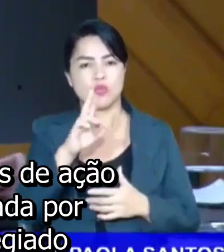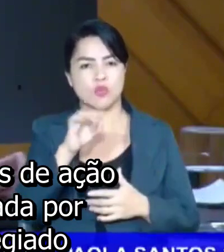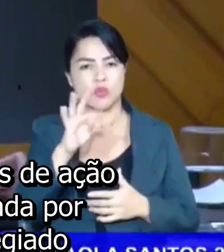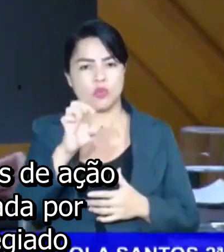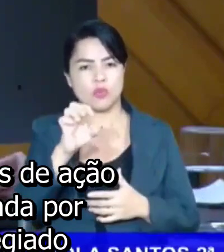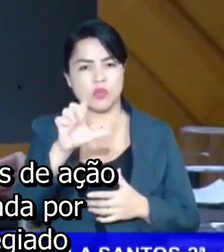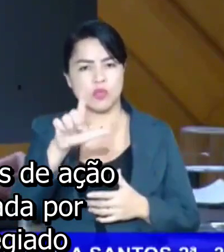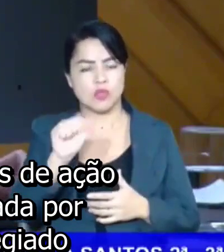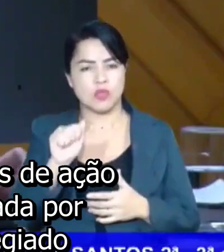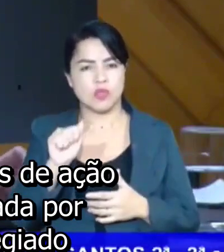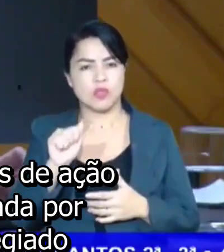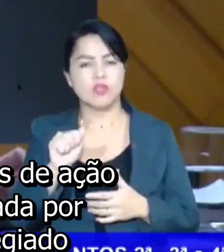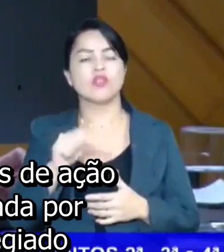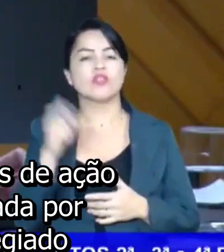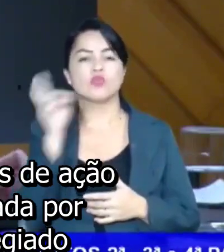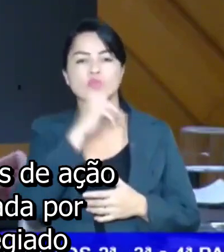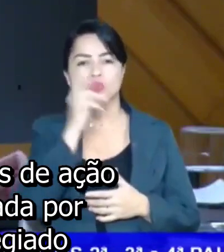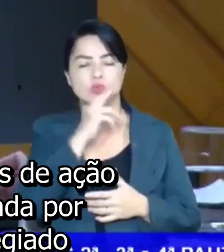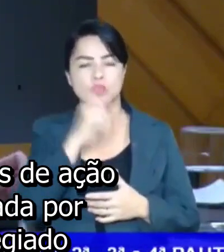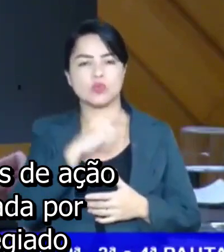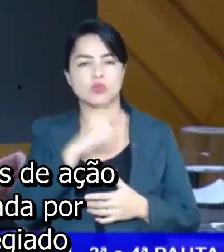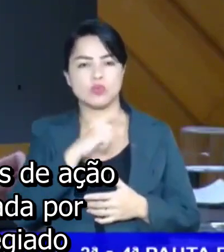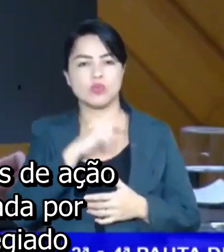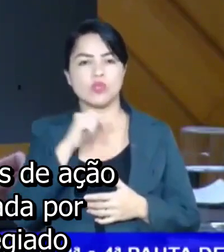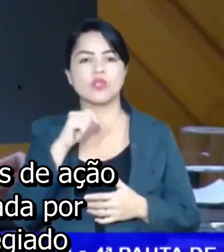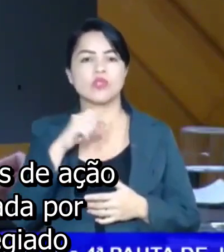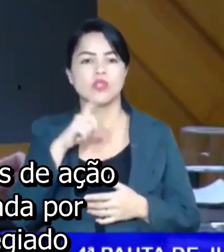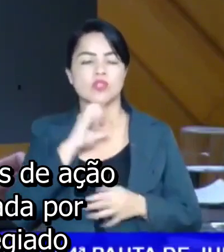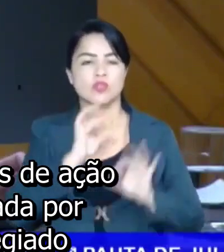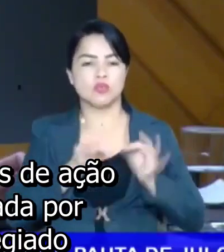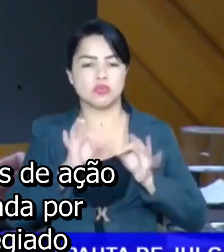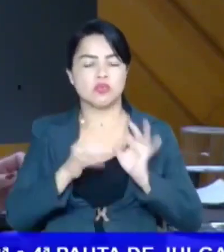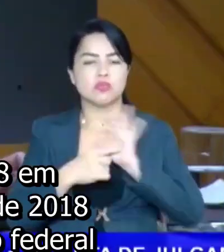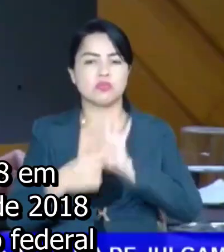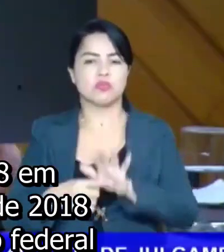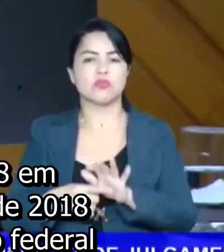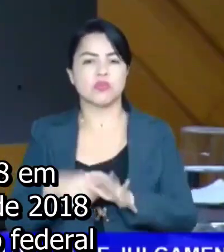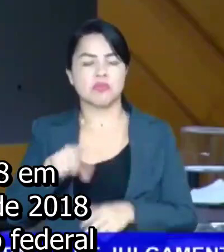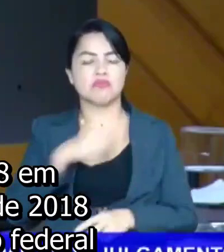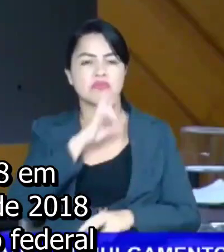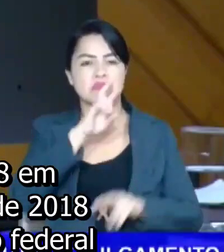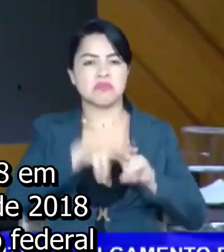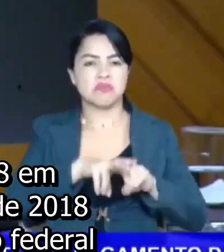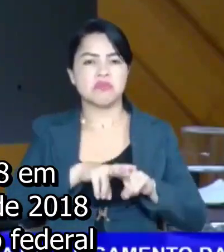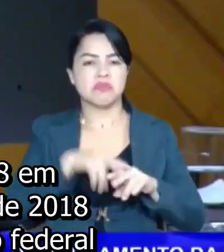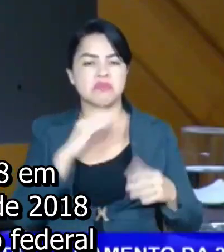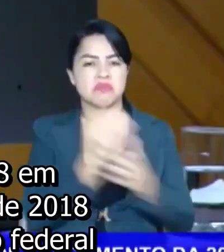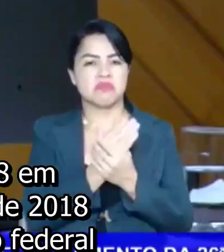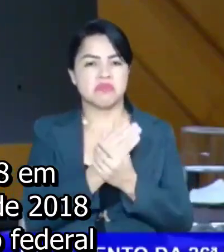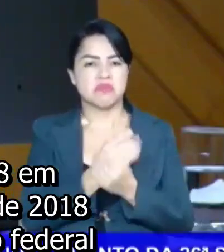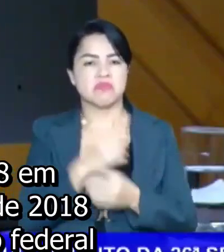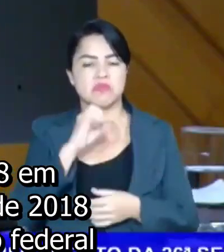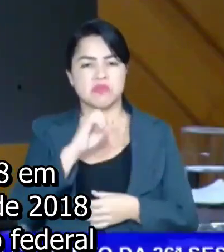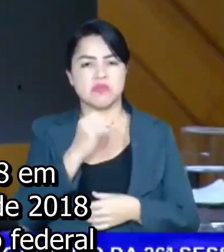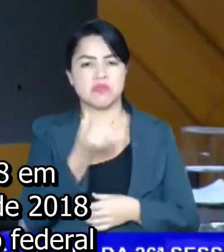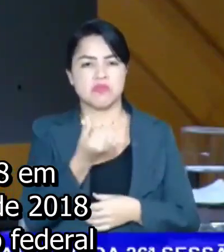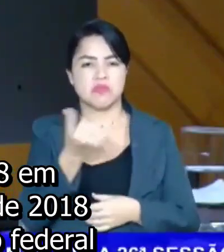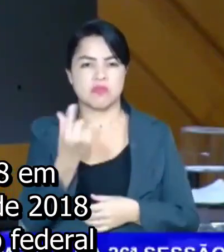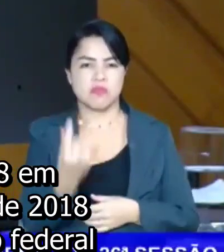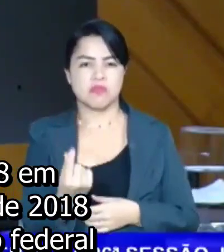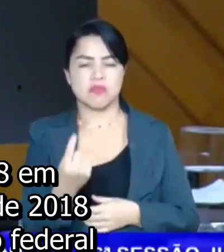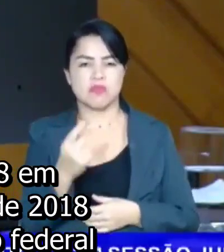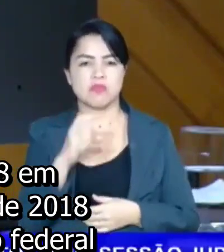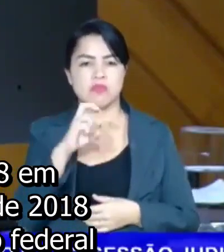é uma ajuizada mulher por de pele Aristides da clara, Silva Lopes, cabelo condenado liso, por este curto na colegiado, altura dos nos autos da ombros, escuro, representação está vestida com sua 0601,